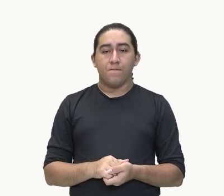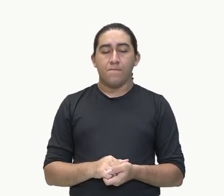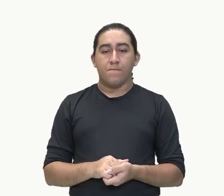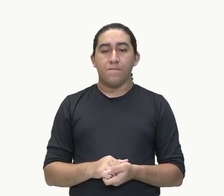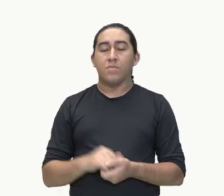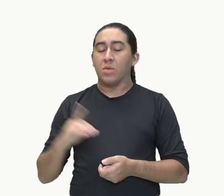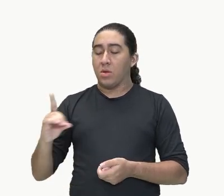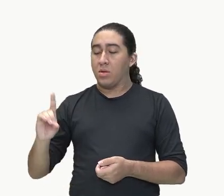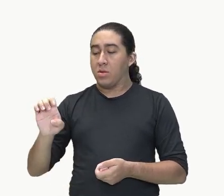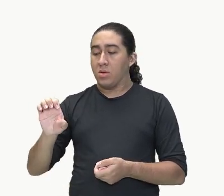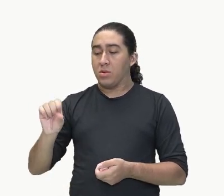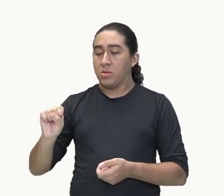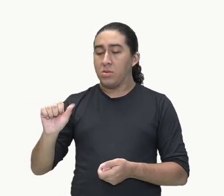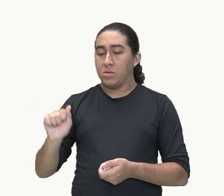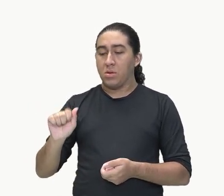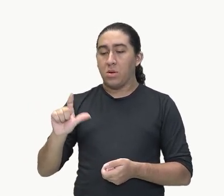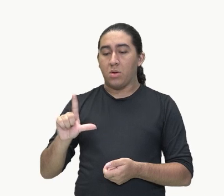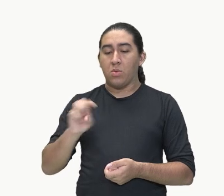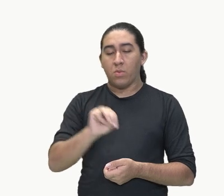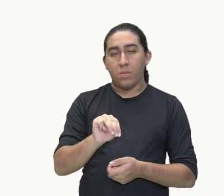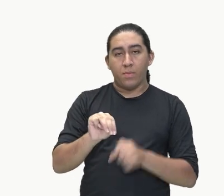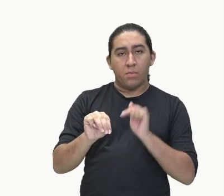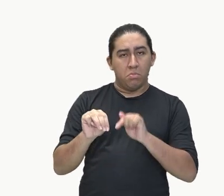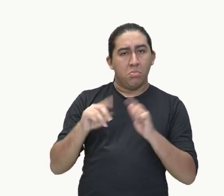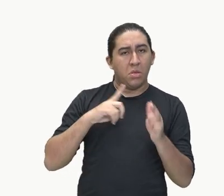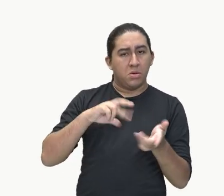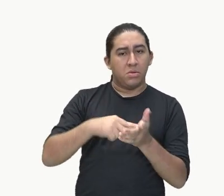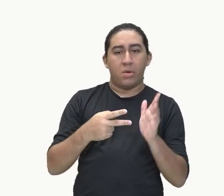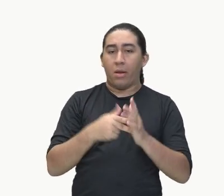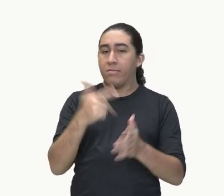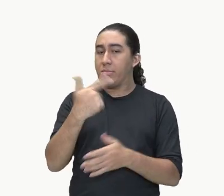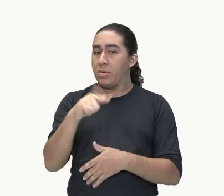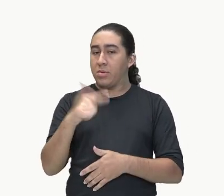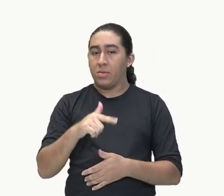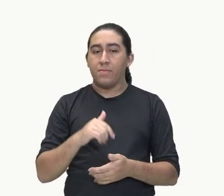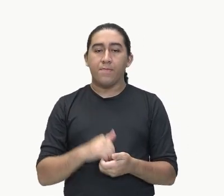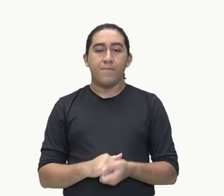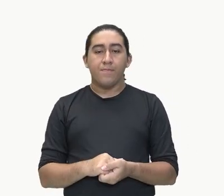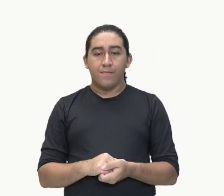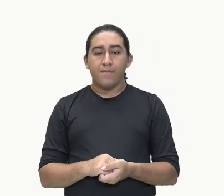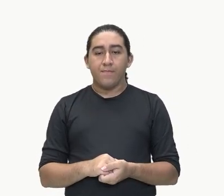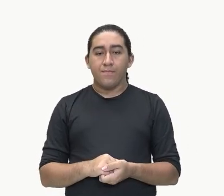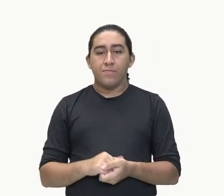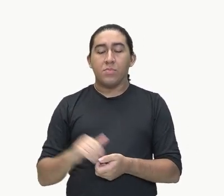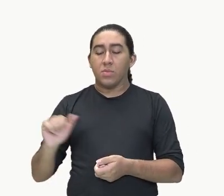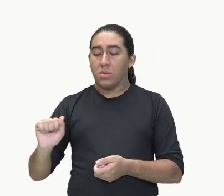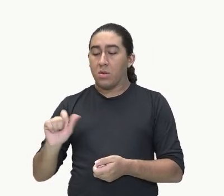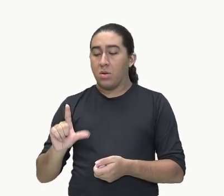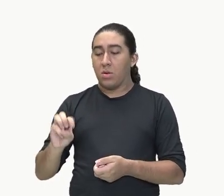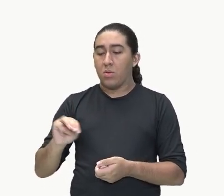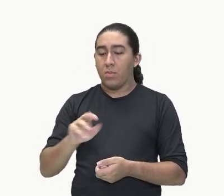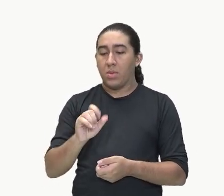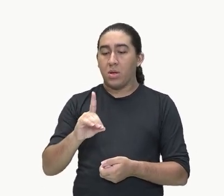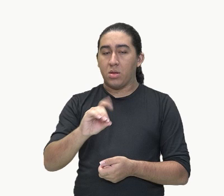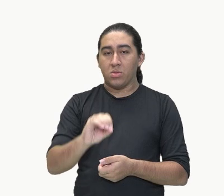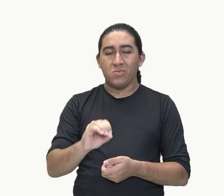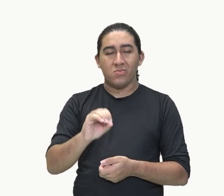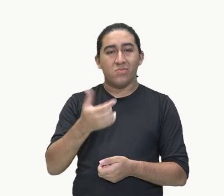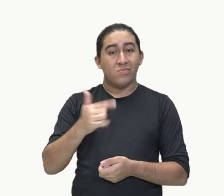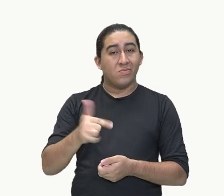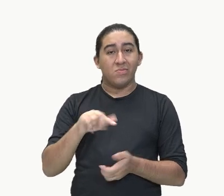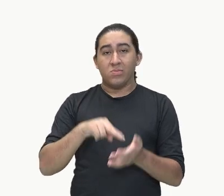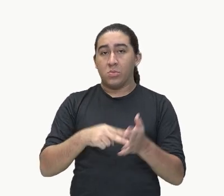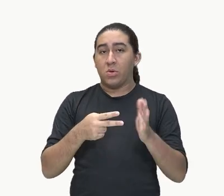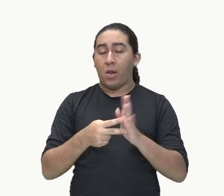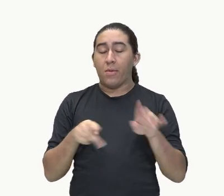Desalmado, ó. Desal, até o M também, não é uma palavra formada e com sentido. E se eu tirasse o des, colocar